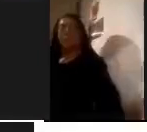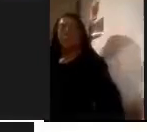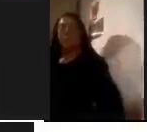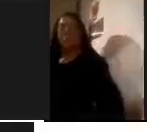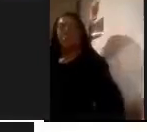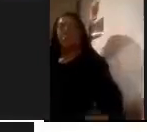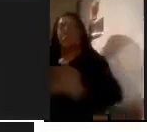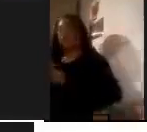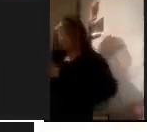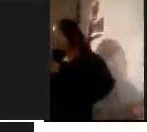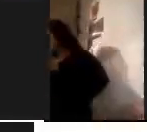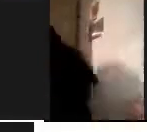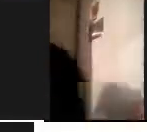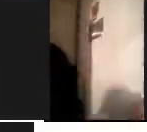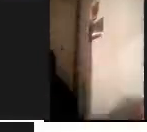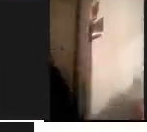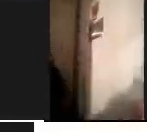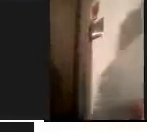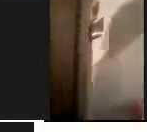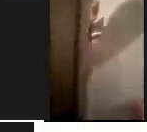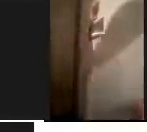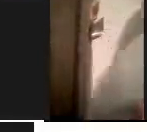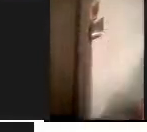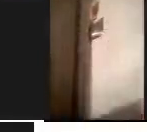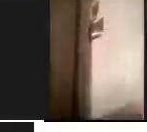fazer a alimentação desses bebês, tá?